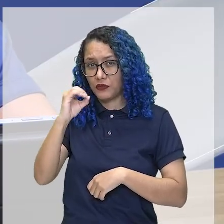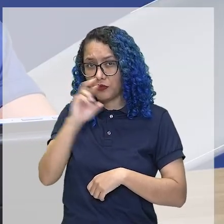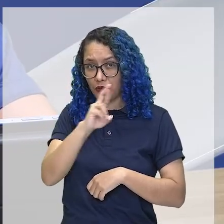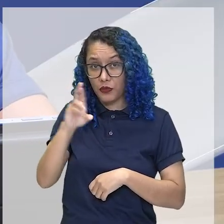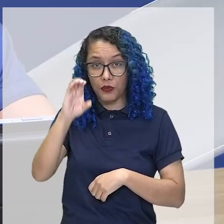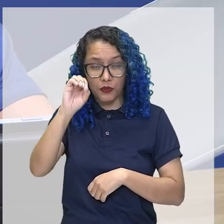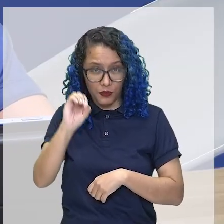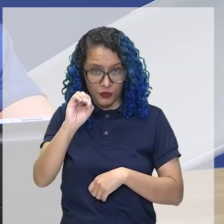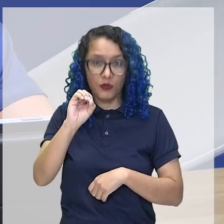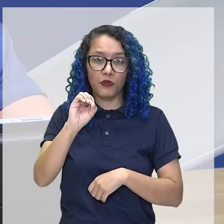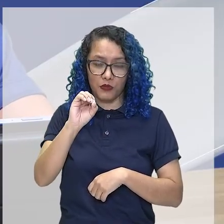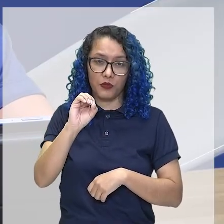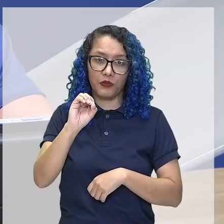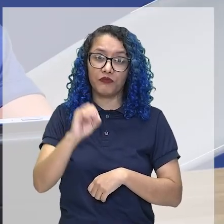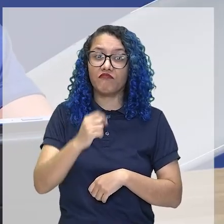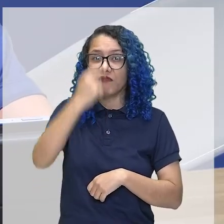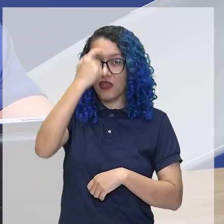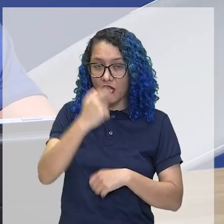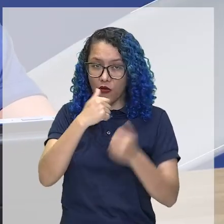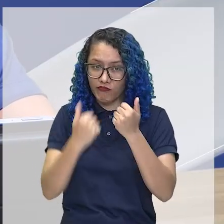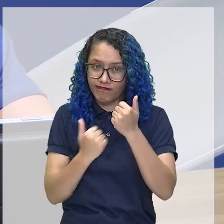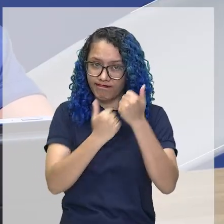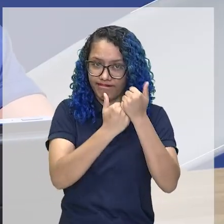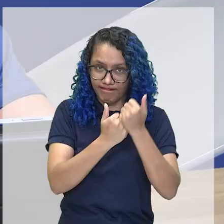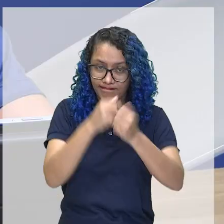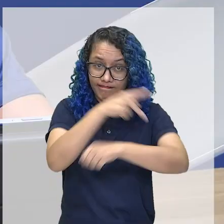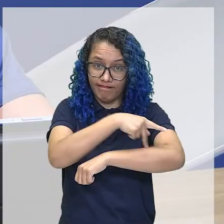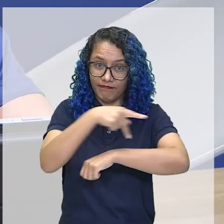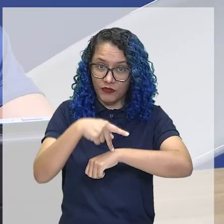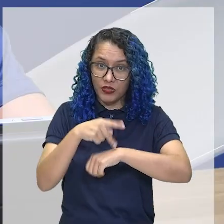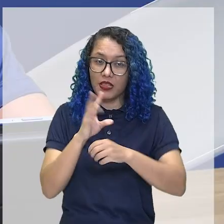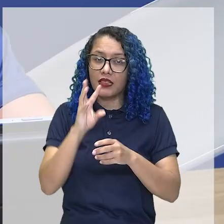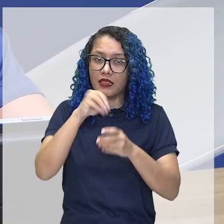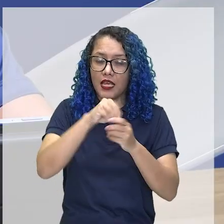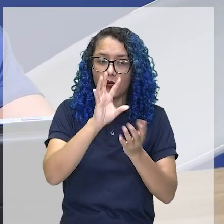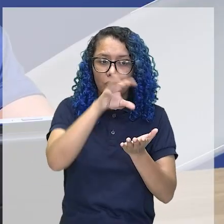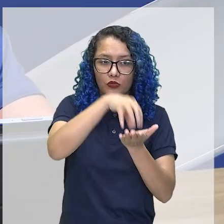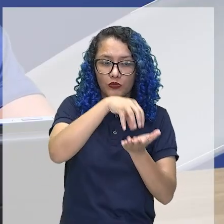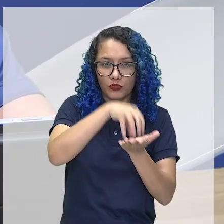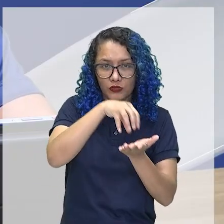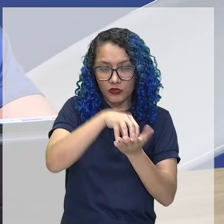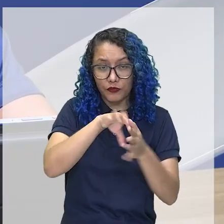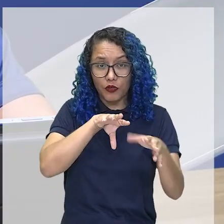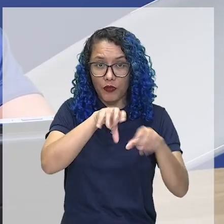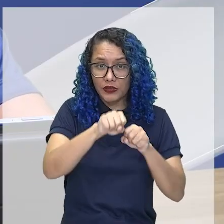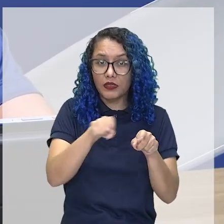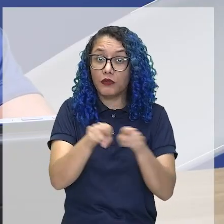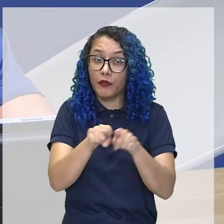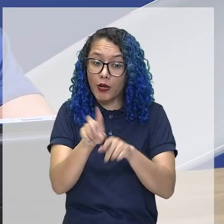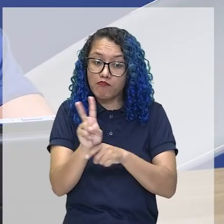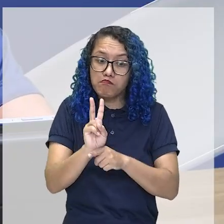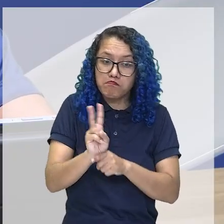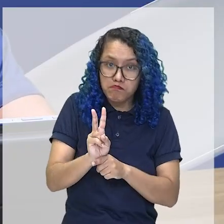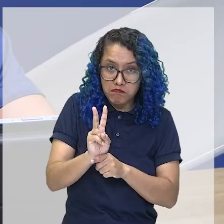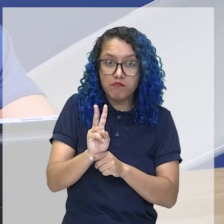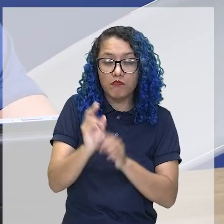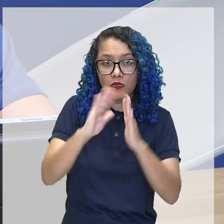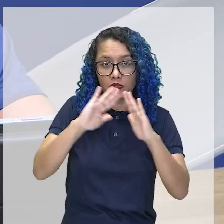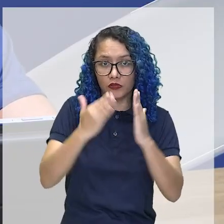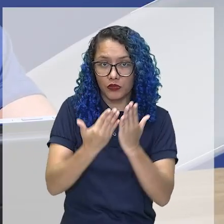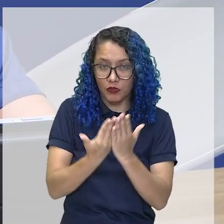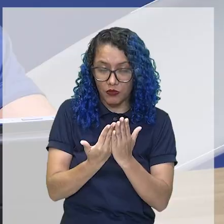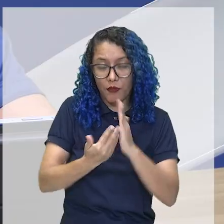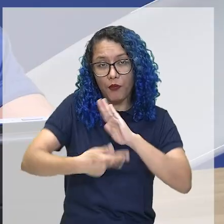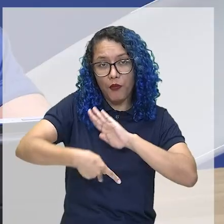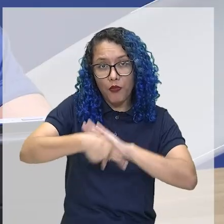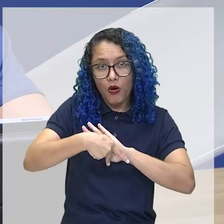Brasil, estou atuando como assessora pedagógica na coordenação de informação e monitoramento escolar do